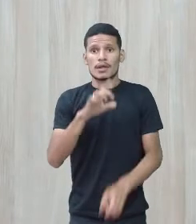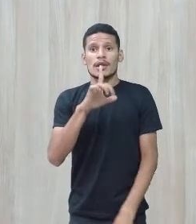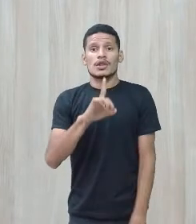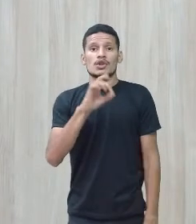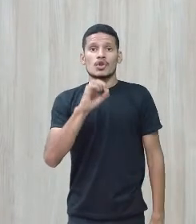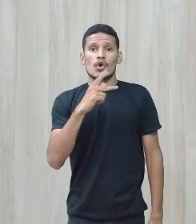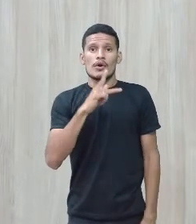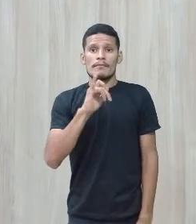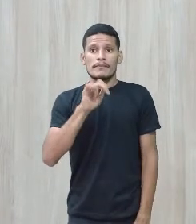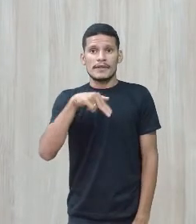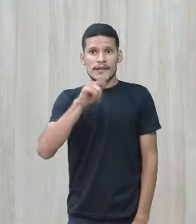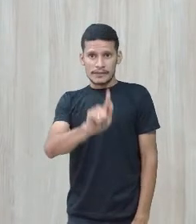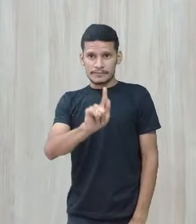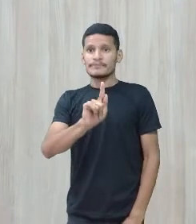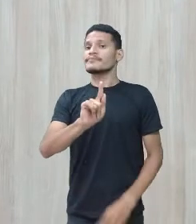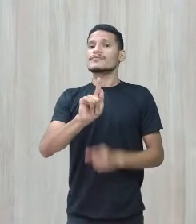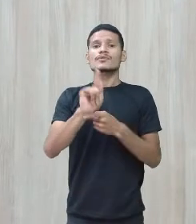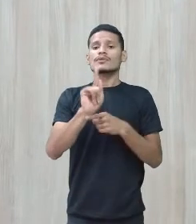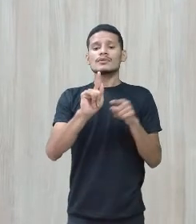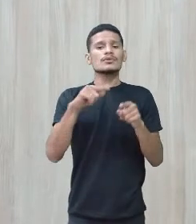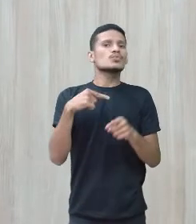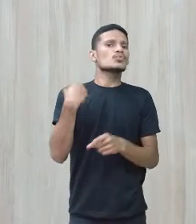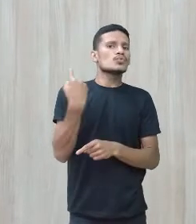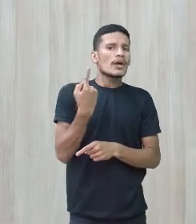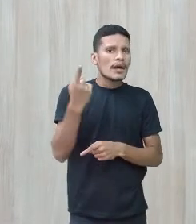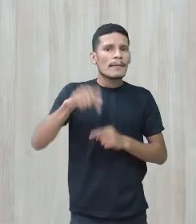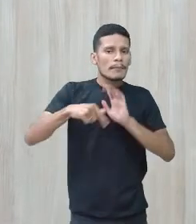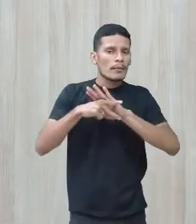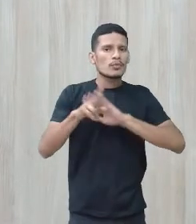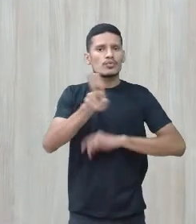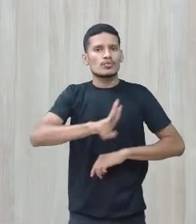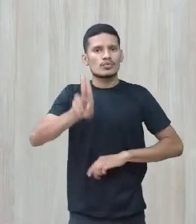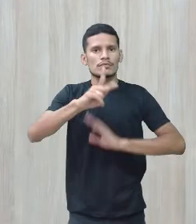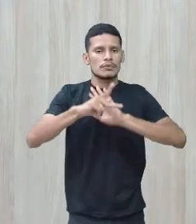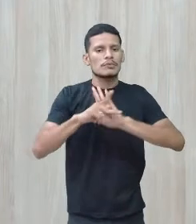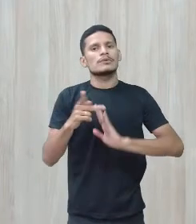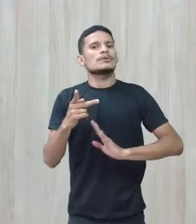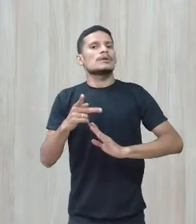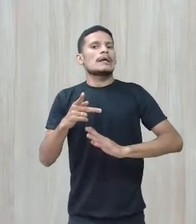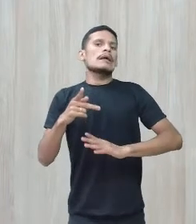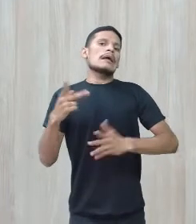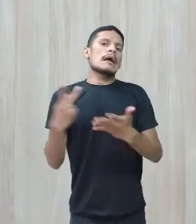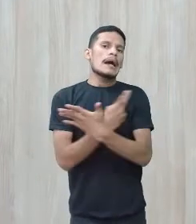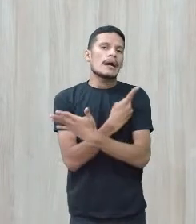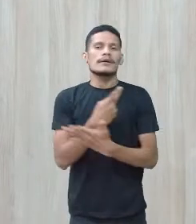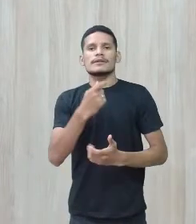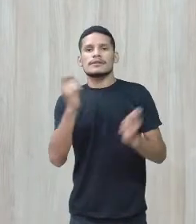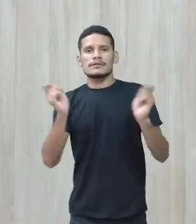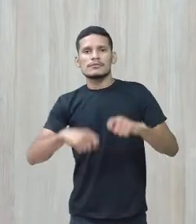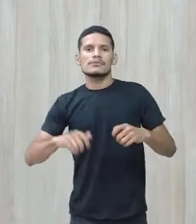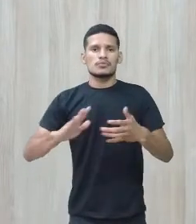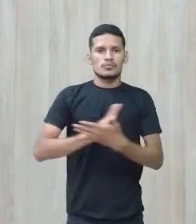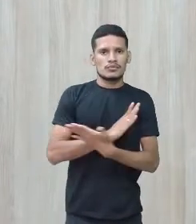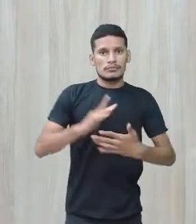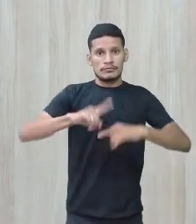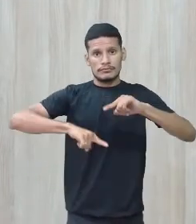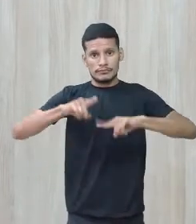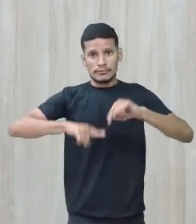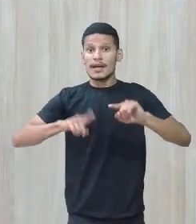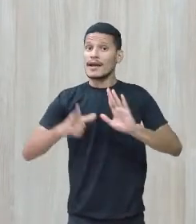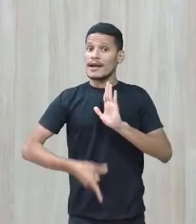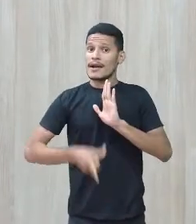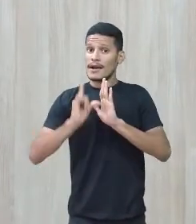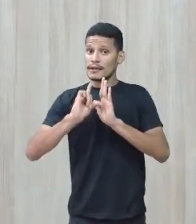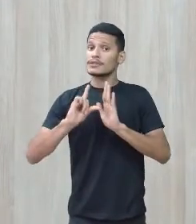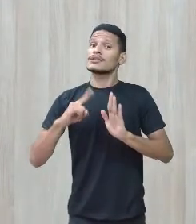sobre algumas substâncias, sobre os usos inadequados, né, de algumas substâncias. E antes disso,